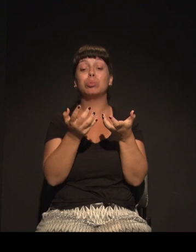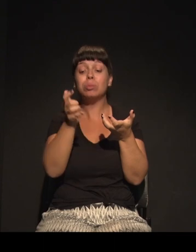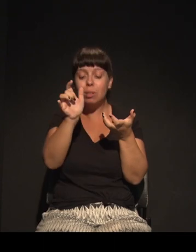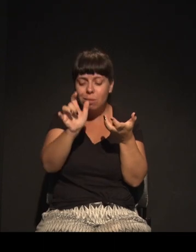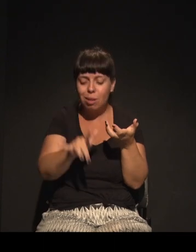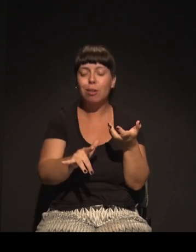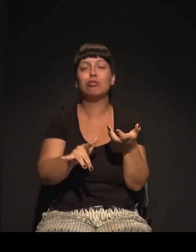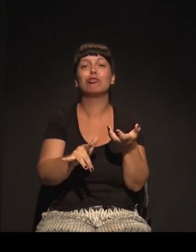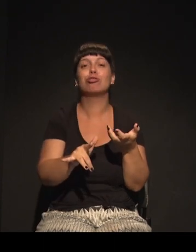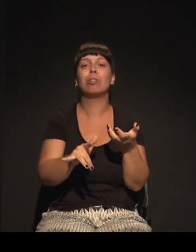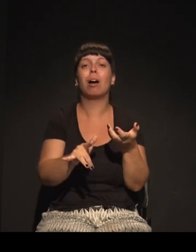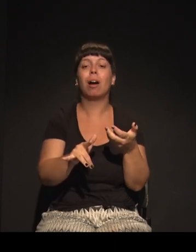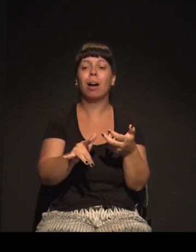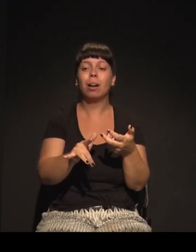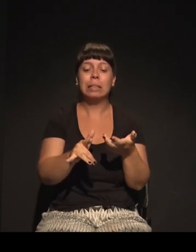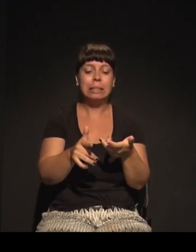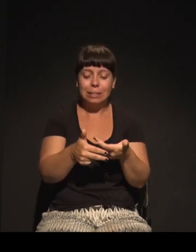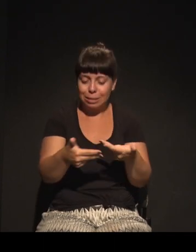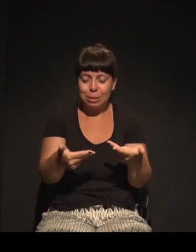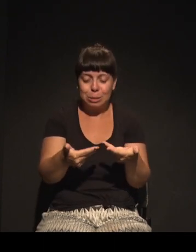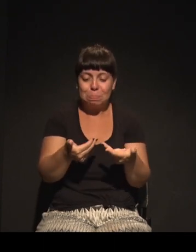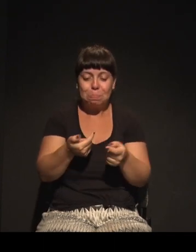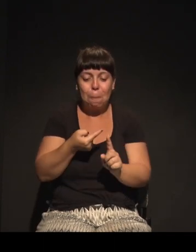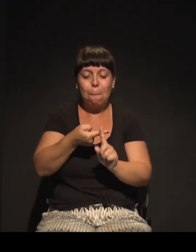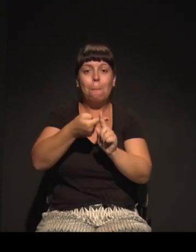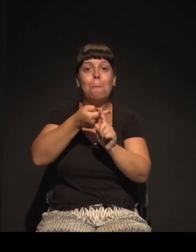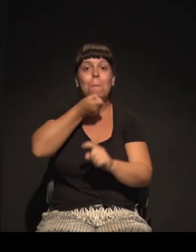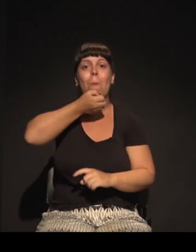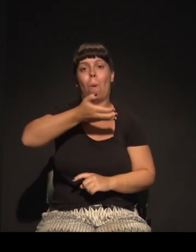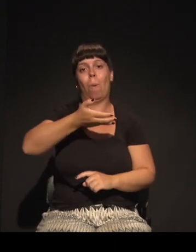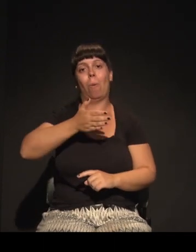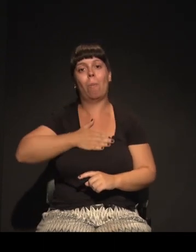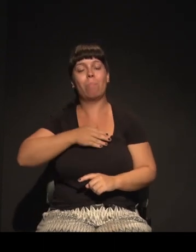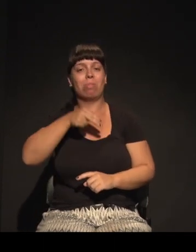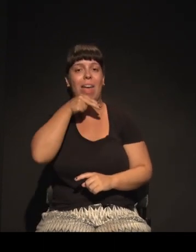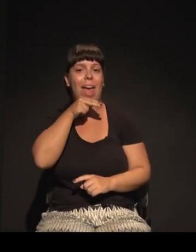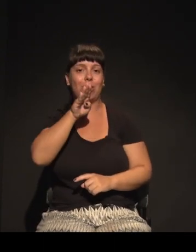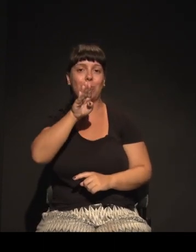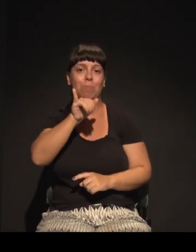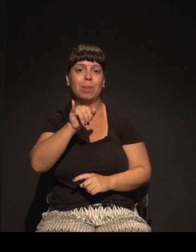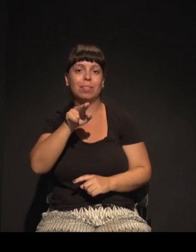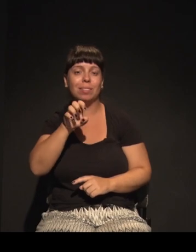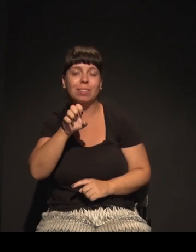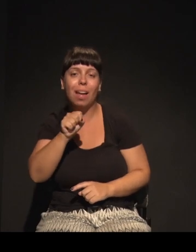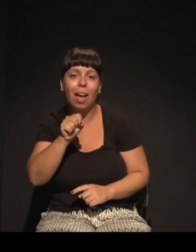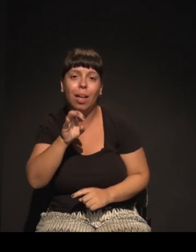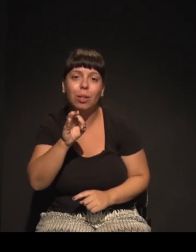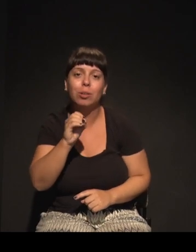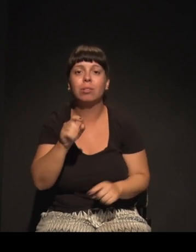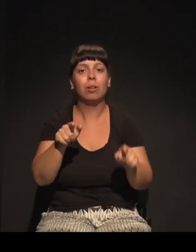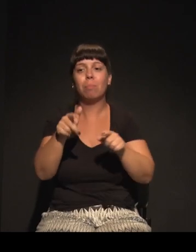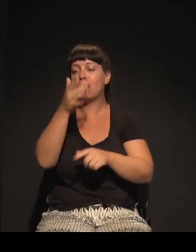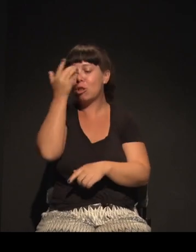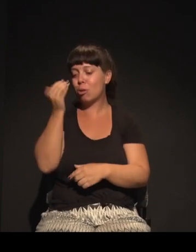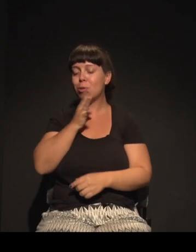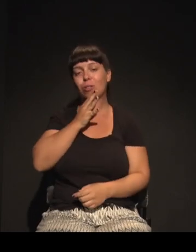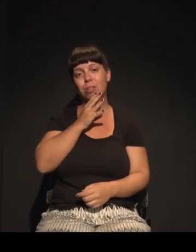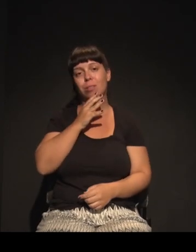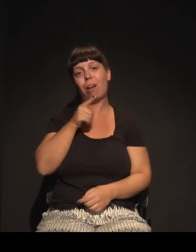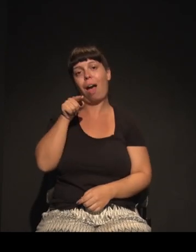meus para os meus filhos netos bisnetos e para aqueles que me conheceram acho que é isso que eu tenho pra falar pra vocês